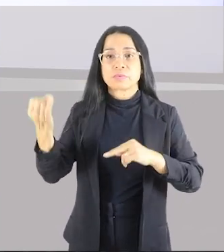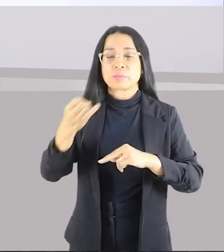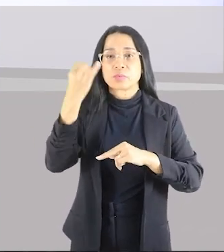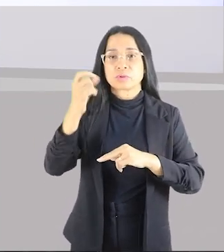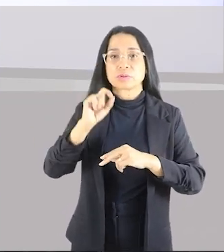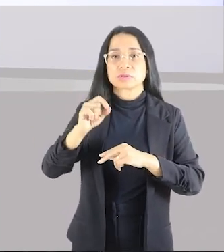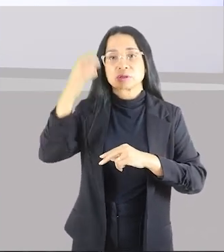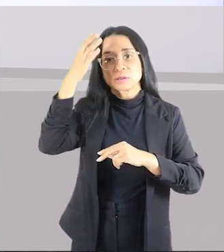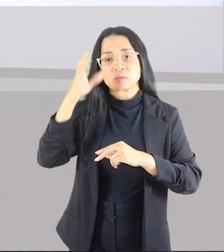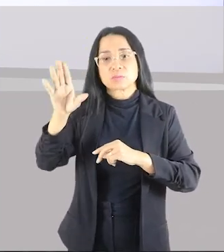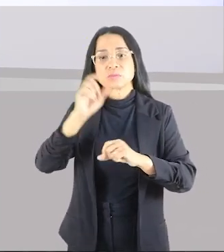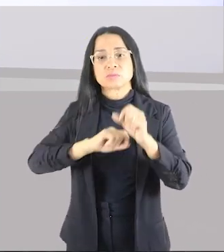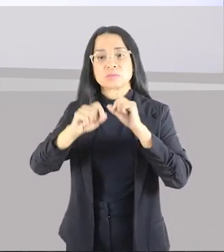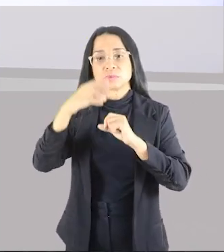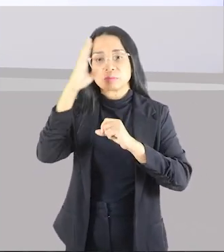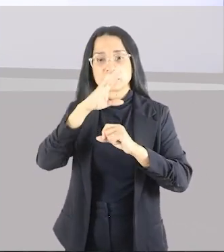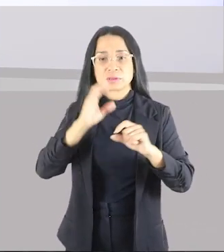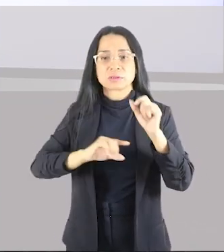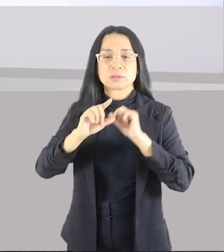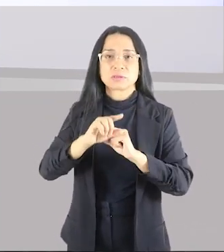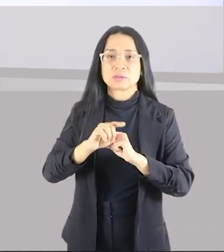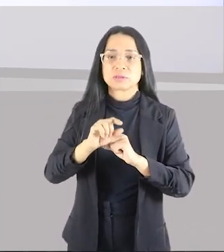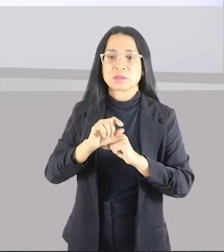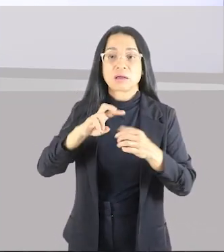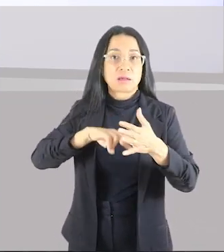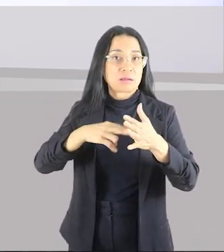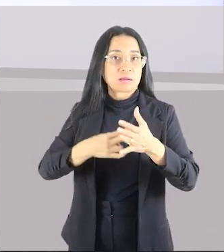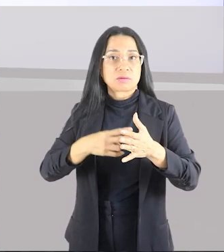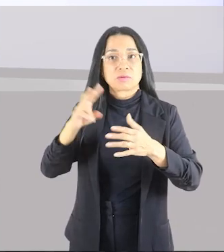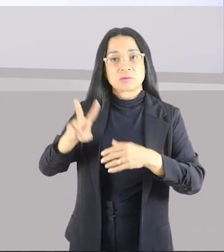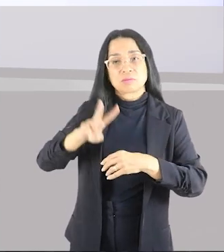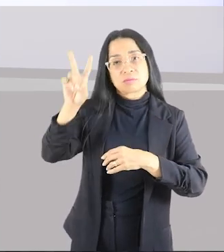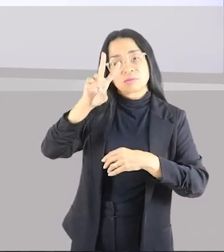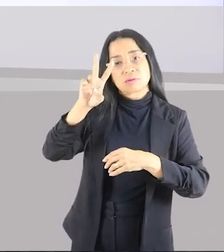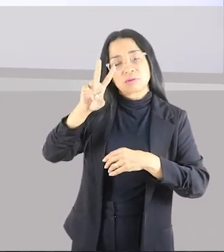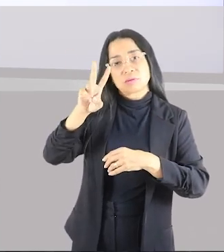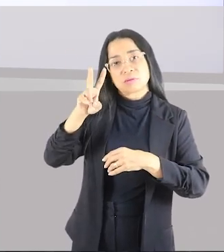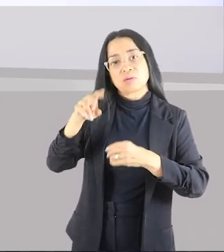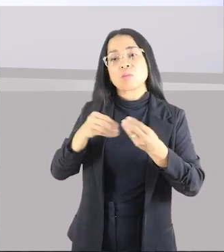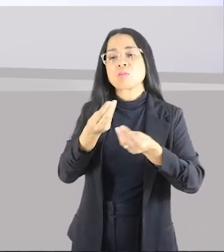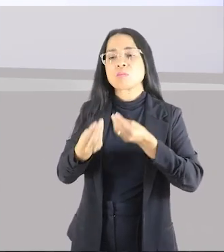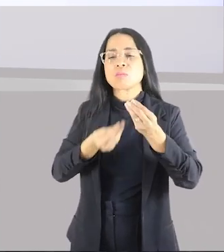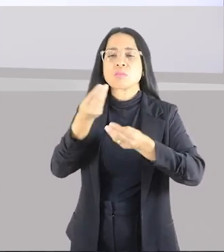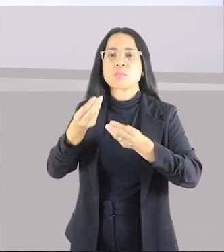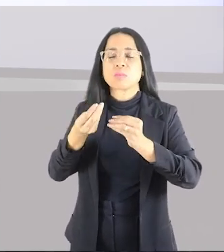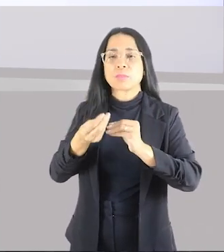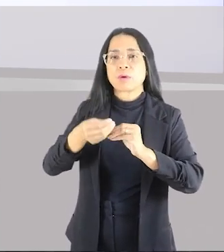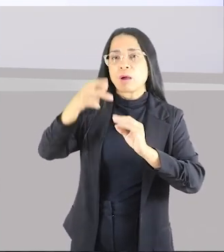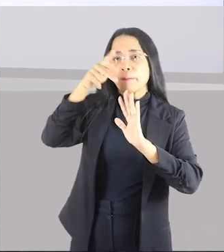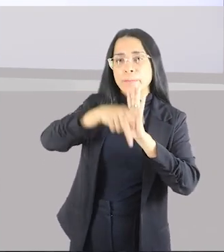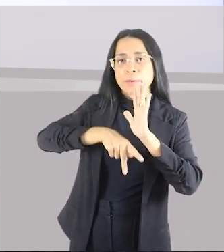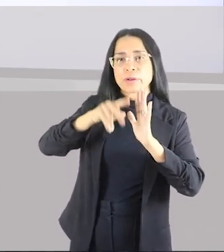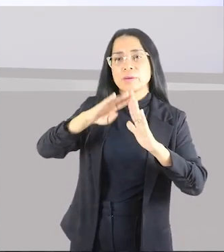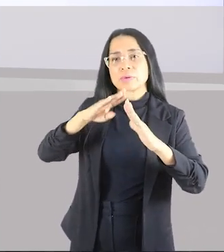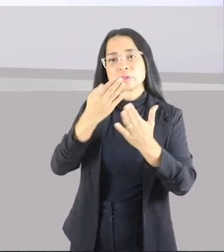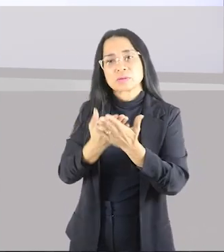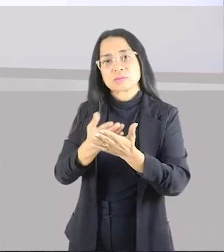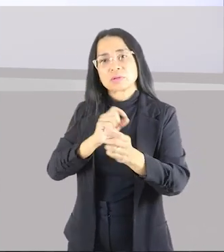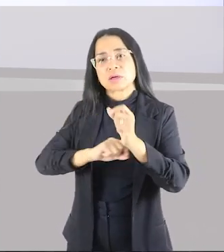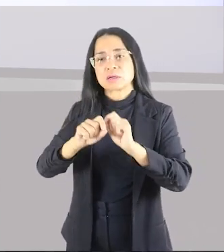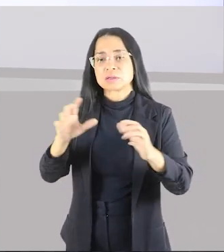cultura brasileira seja valorizada, inclusive por meio de programas escolares e também por meio do